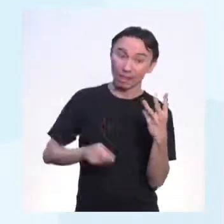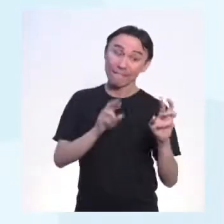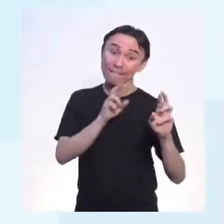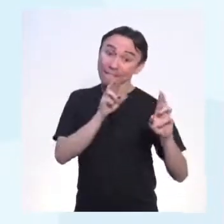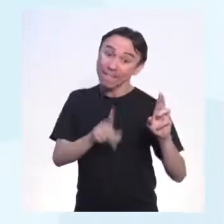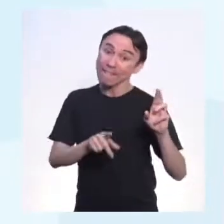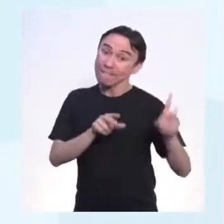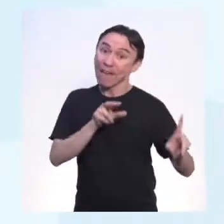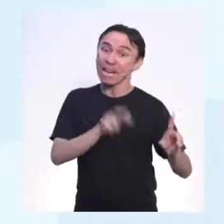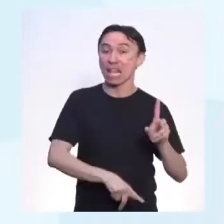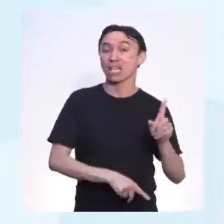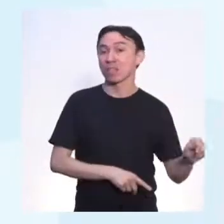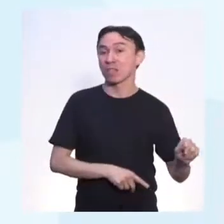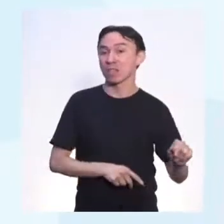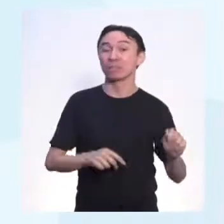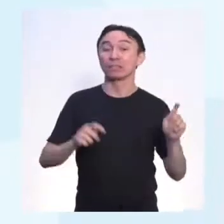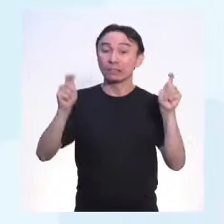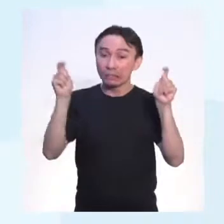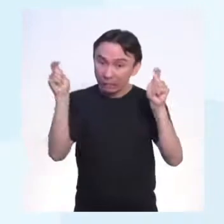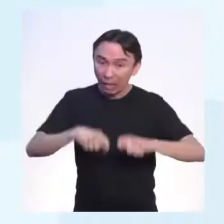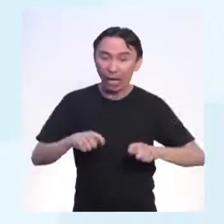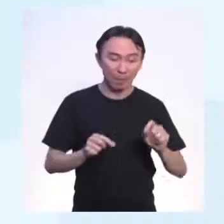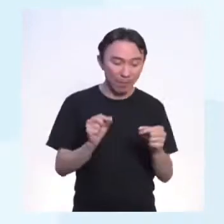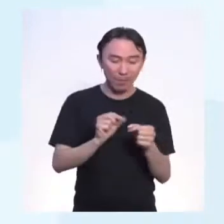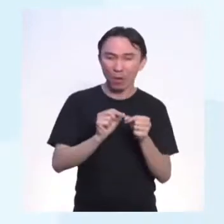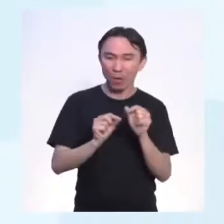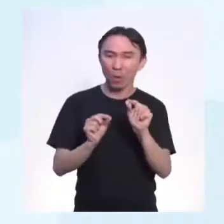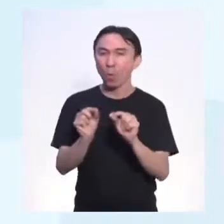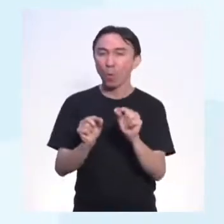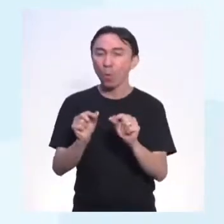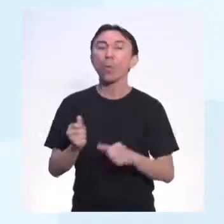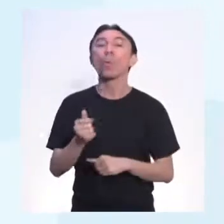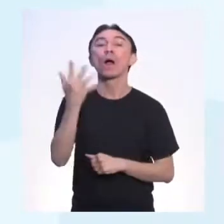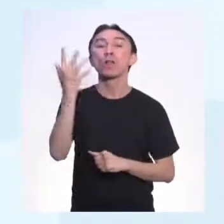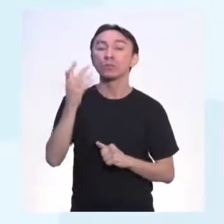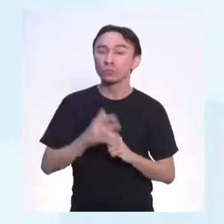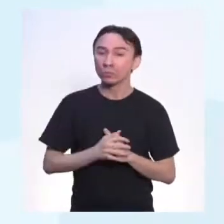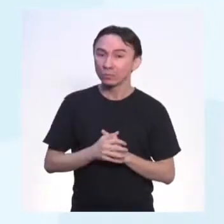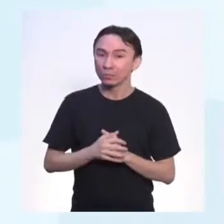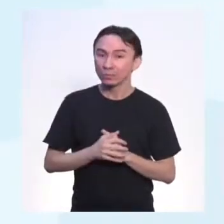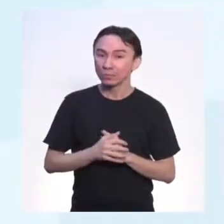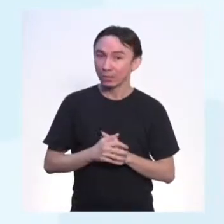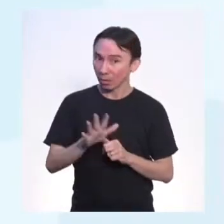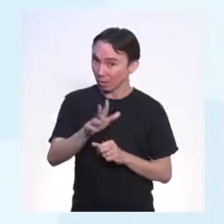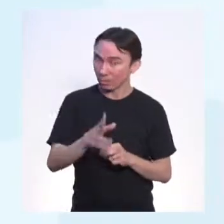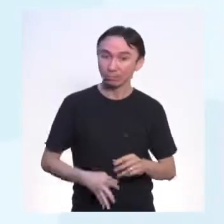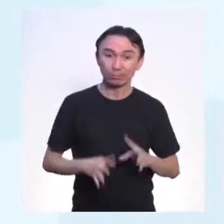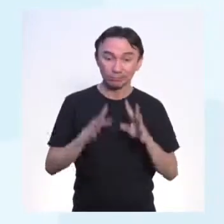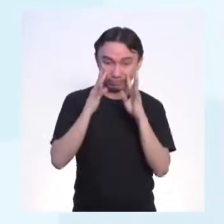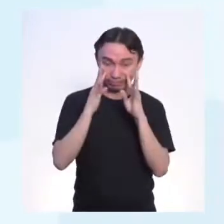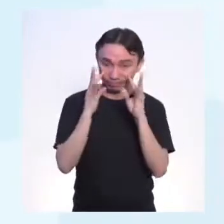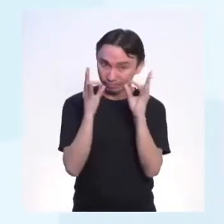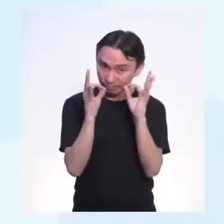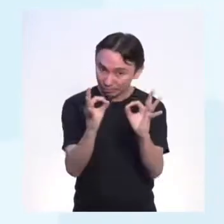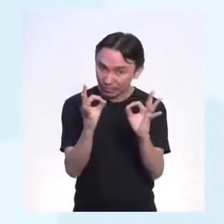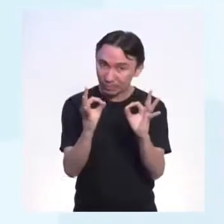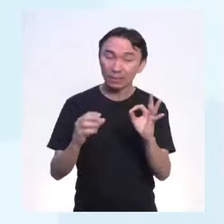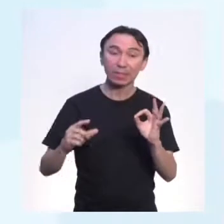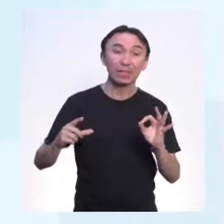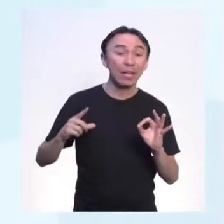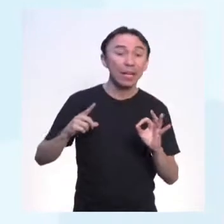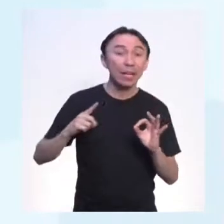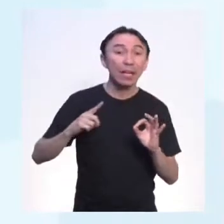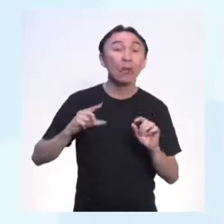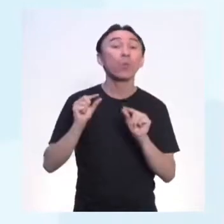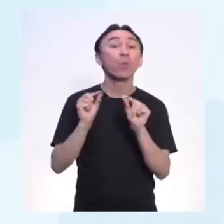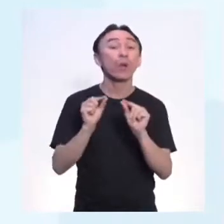distintos que se pode formar é... Agora você preste atenção, hein? Que ele está dizendo que